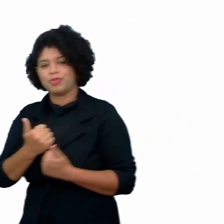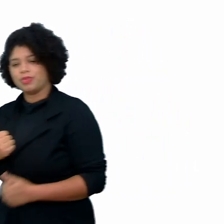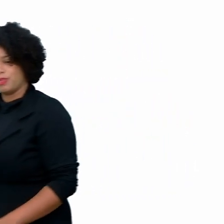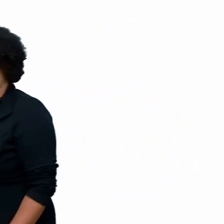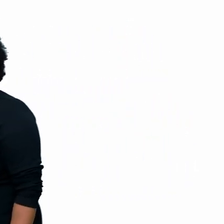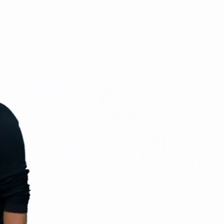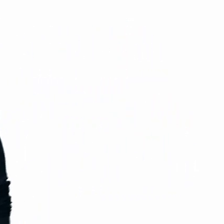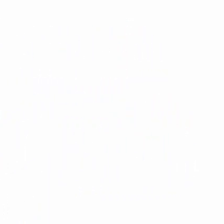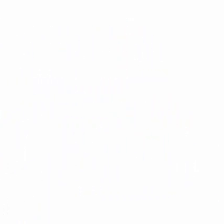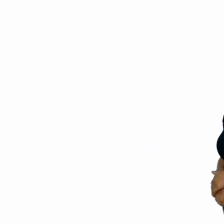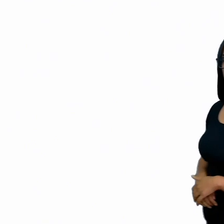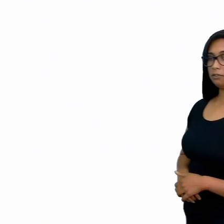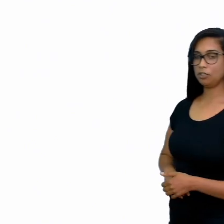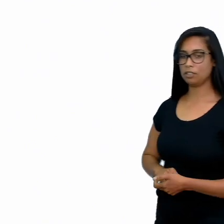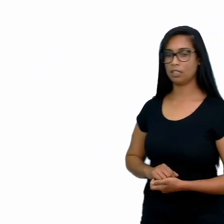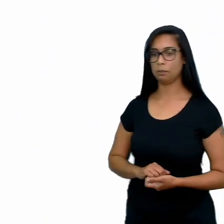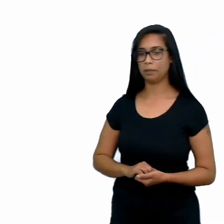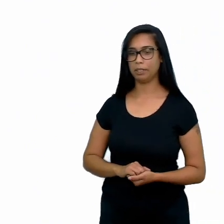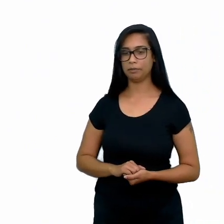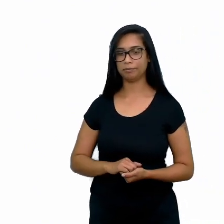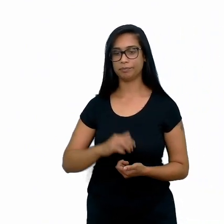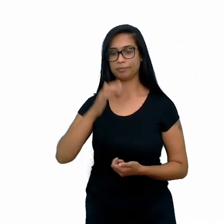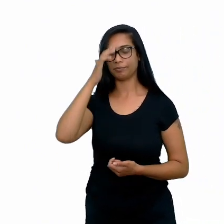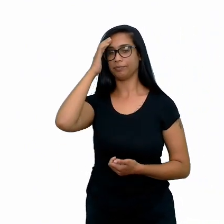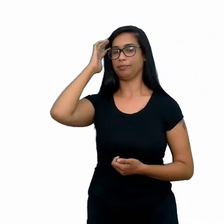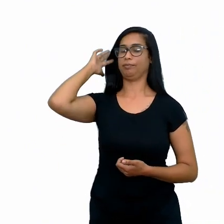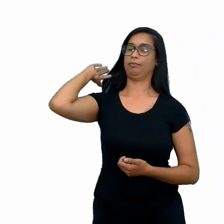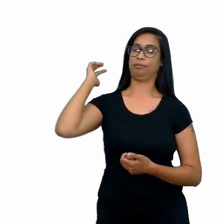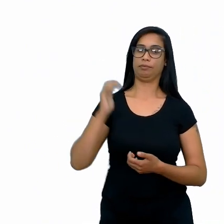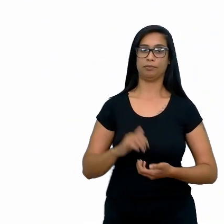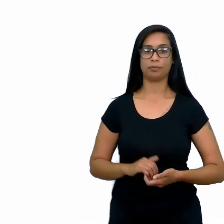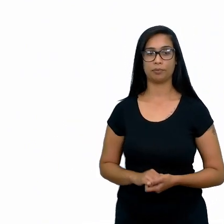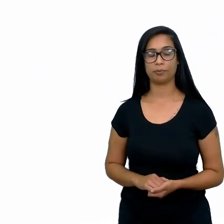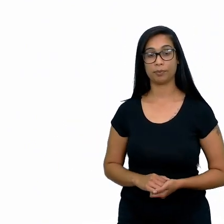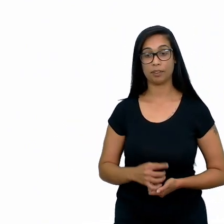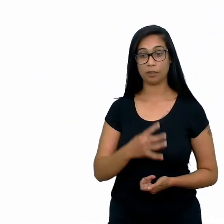vamos seguir com a análise, conhecendo mais uma aula?